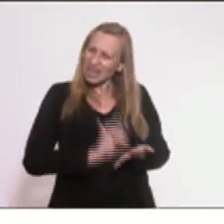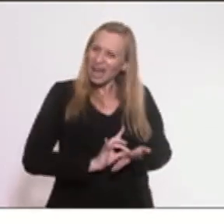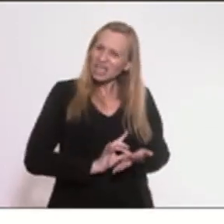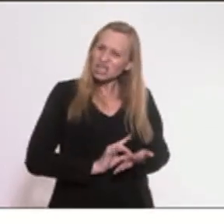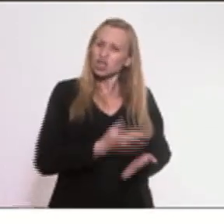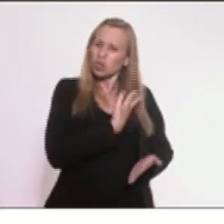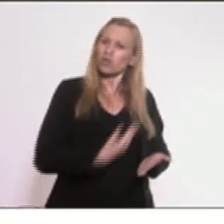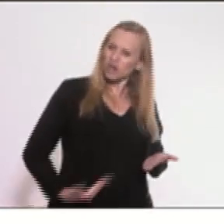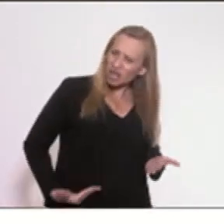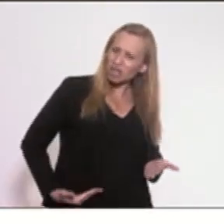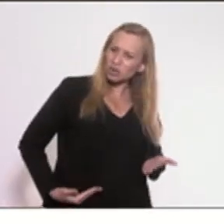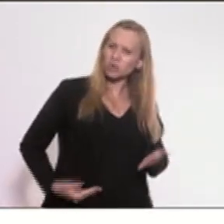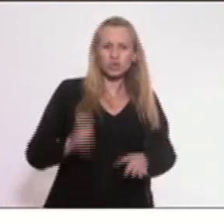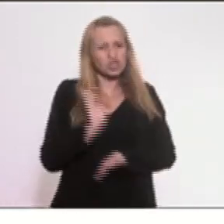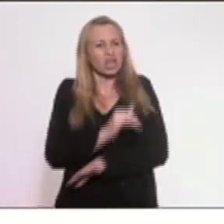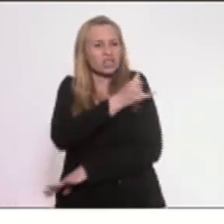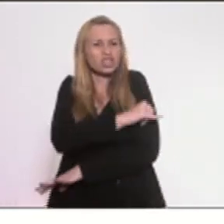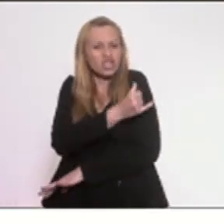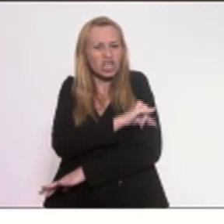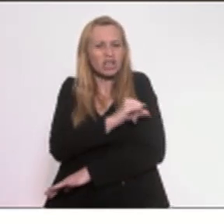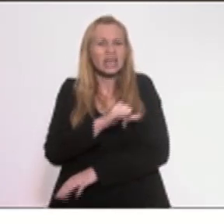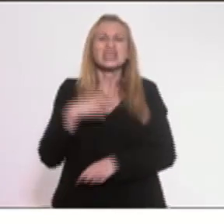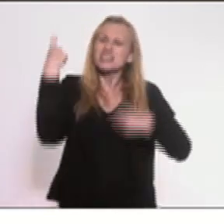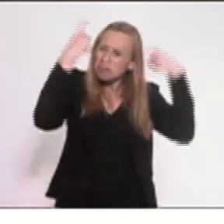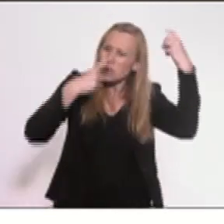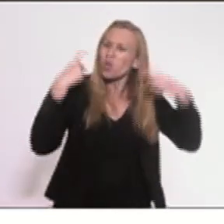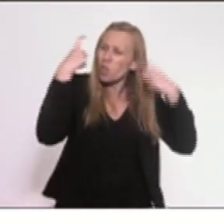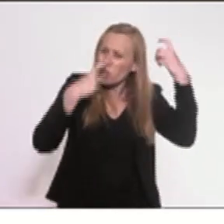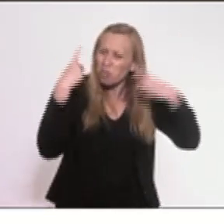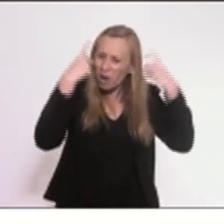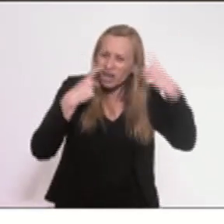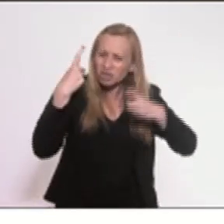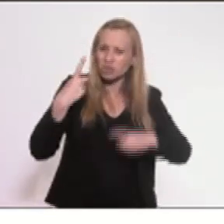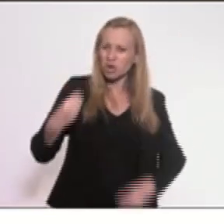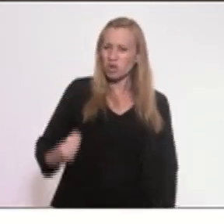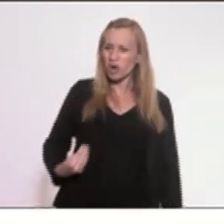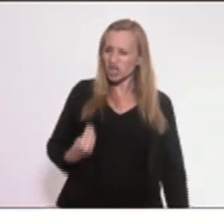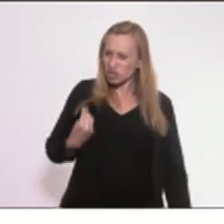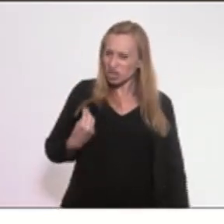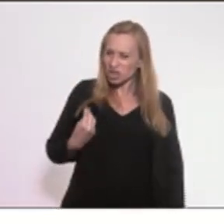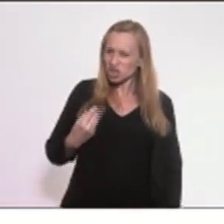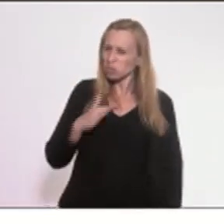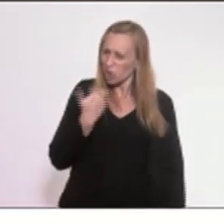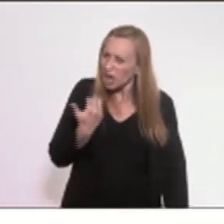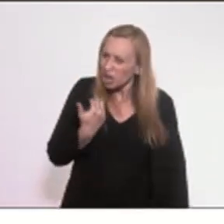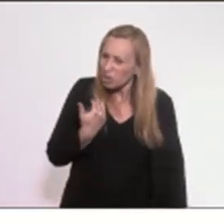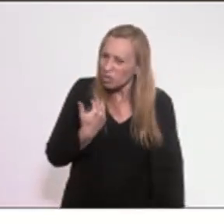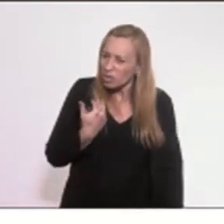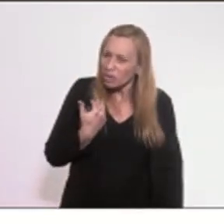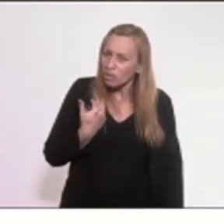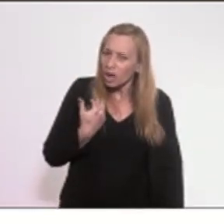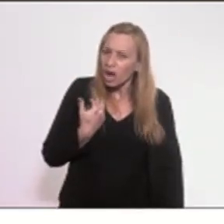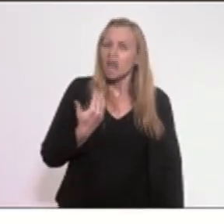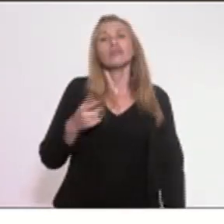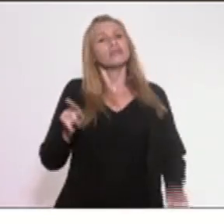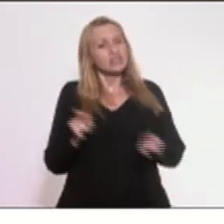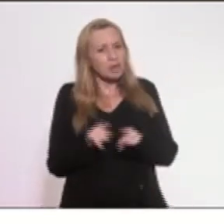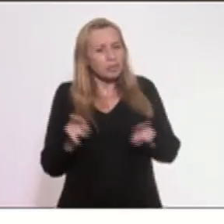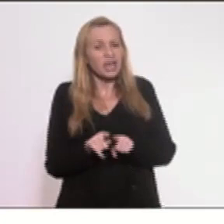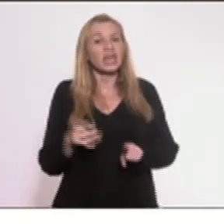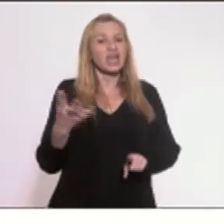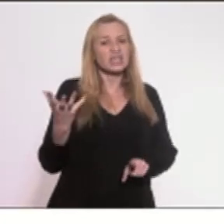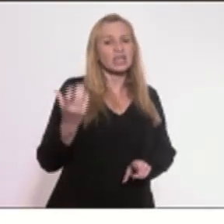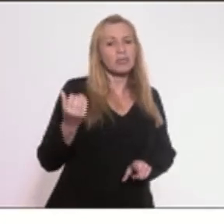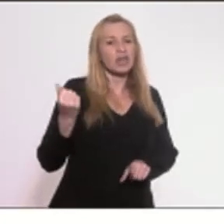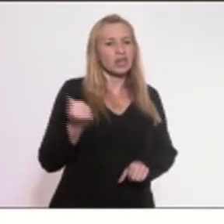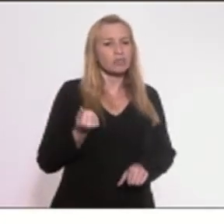está precisando e está se preocupando com essas vidas? E aí, também recebemos no